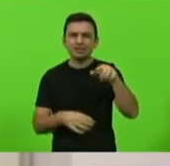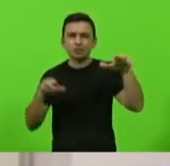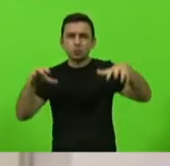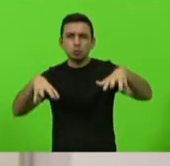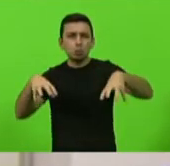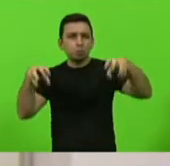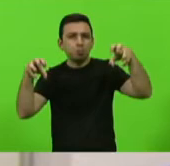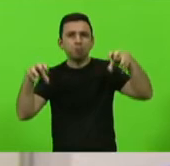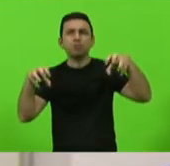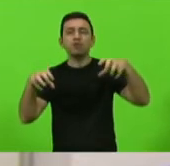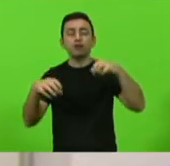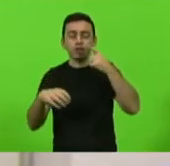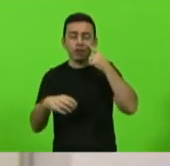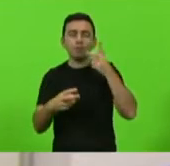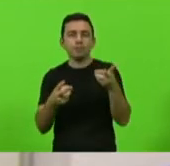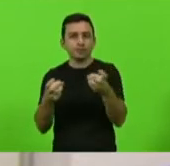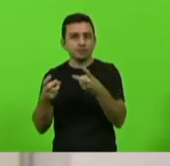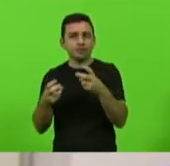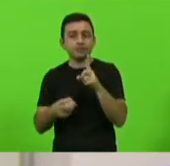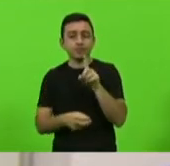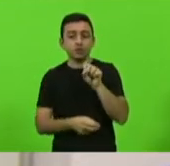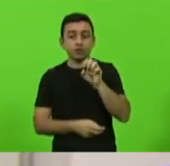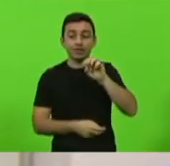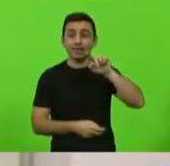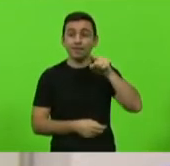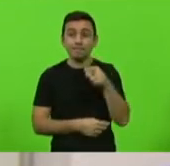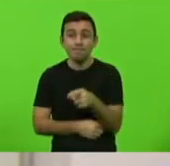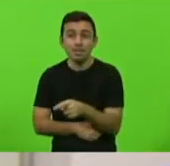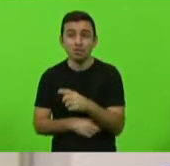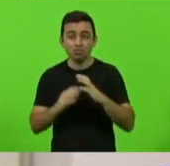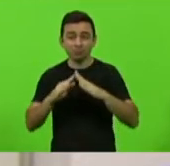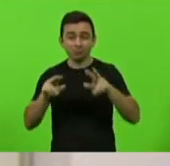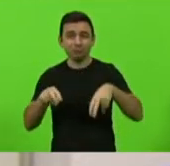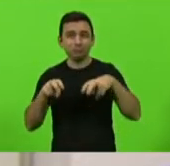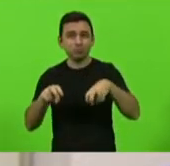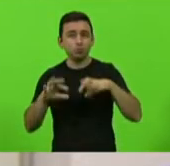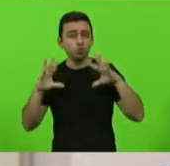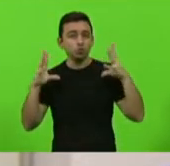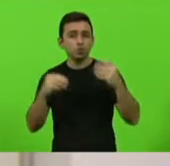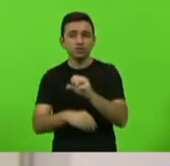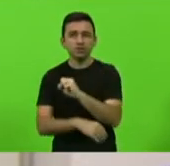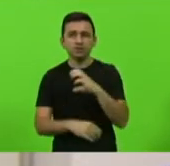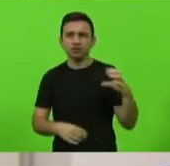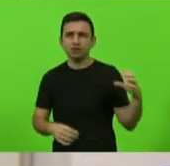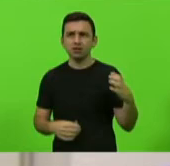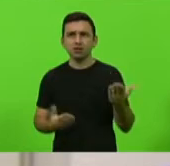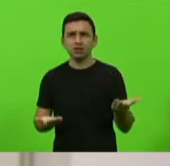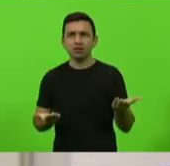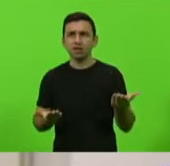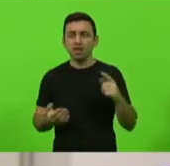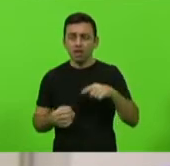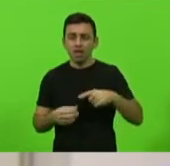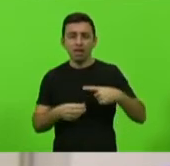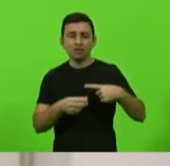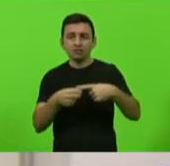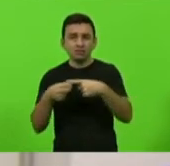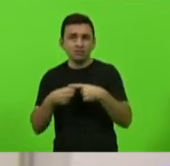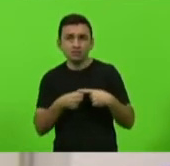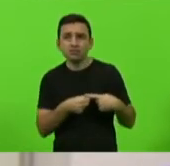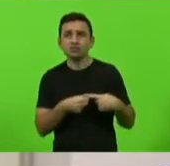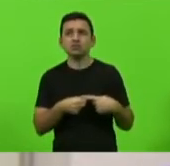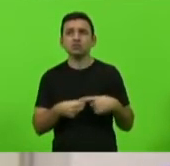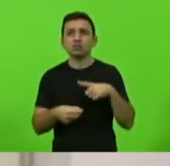180 mil propriedades rurais em toda Santa Catarina batem na porta dos municípios, batem na porta